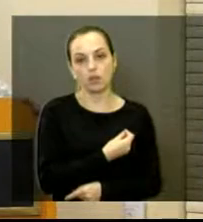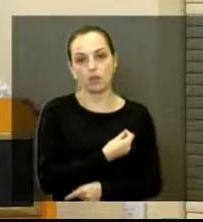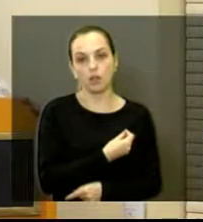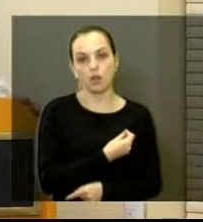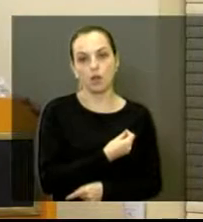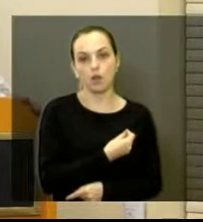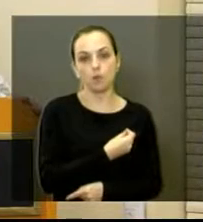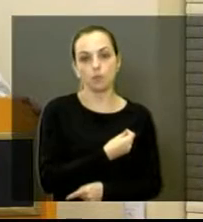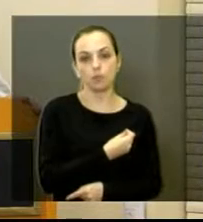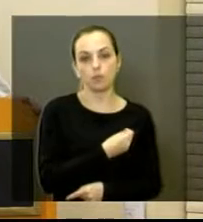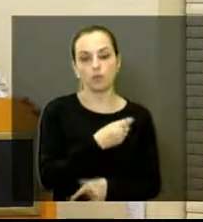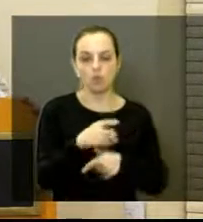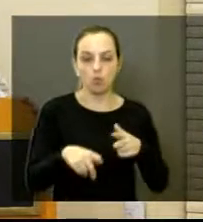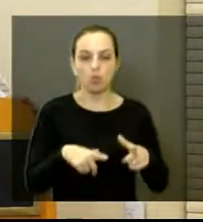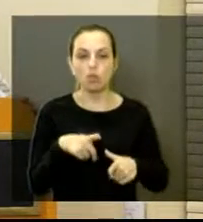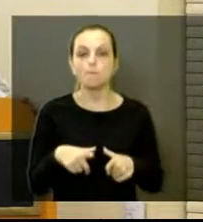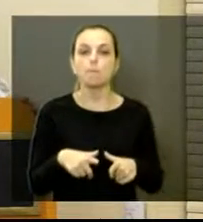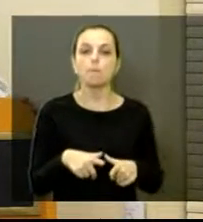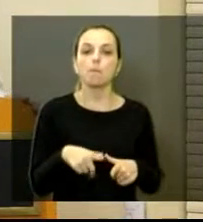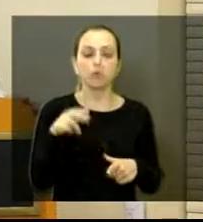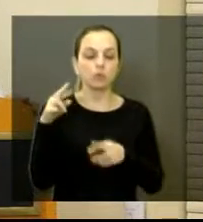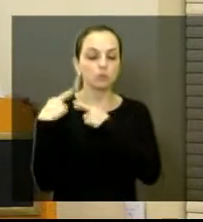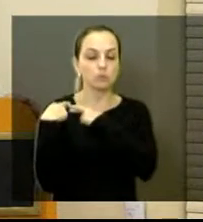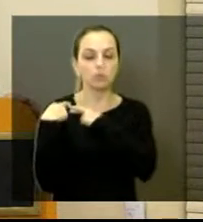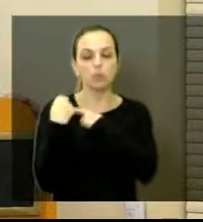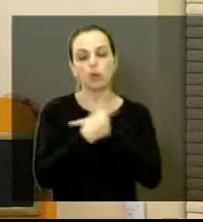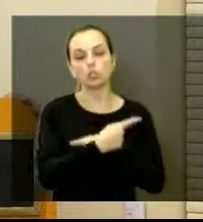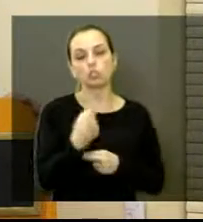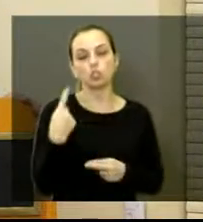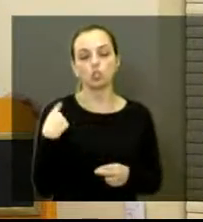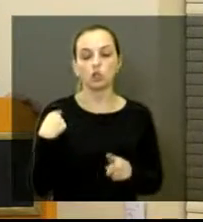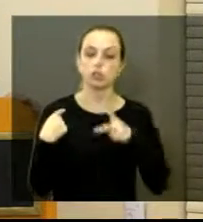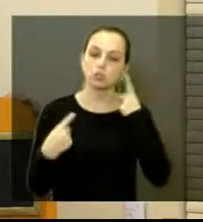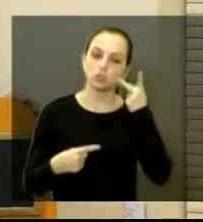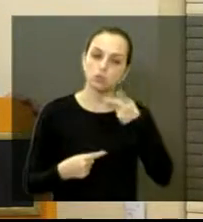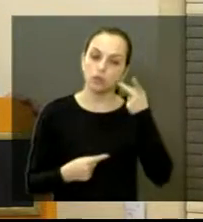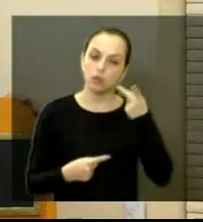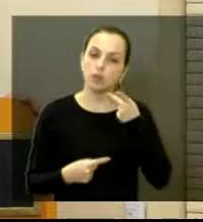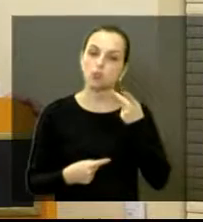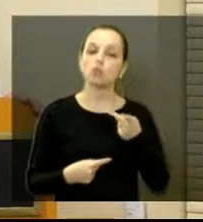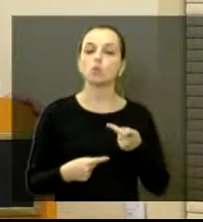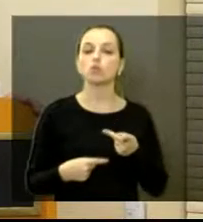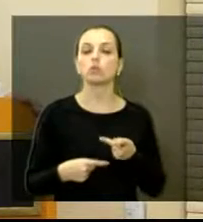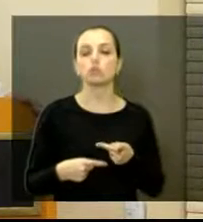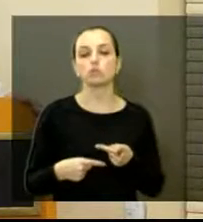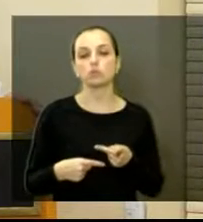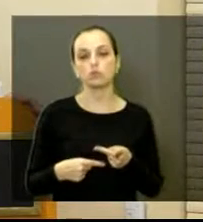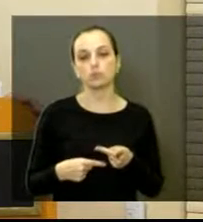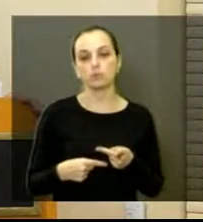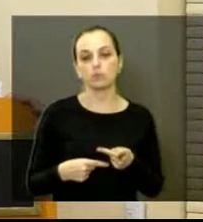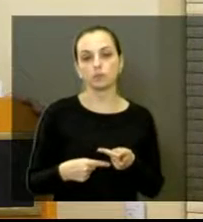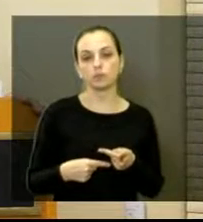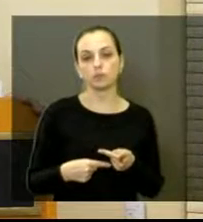nosso nessa comunidade, o papel nosso como vereador, o papel nosso,